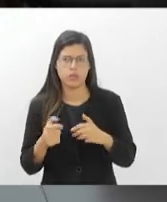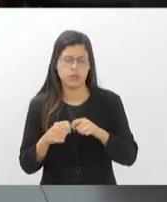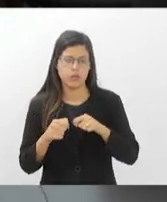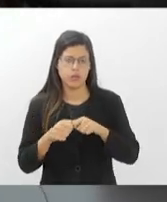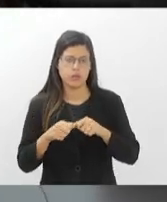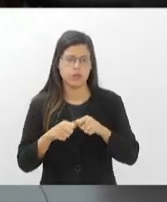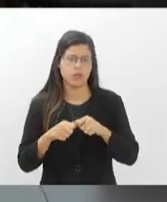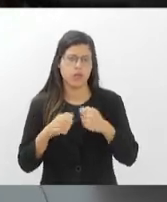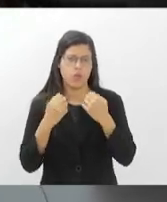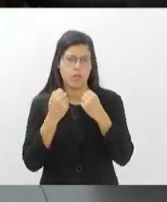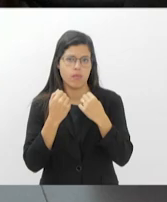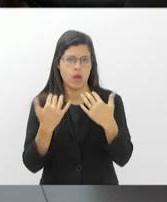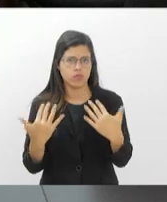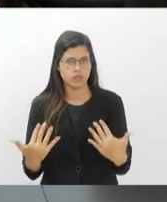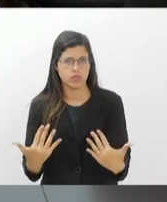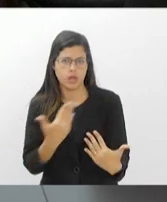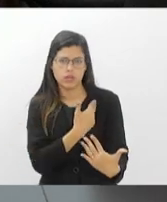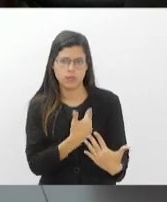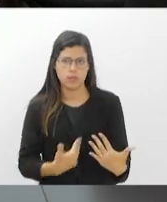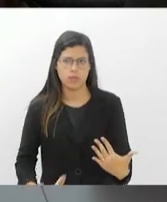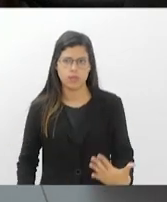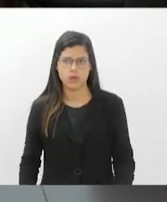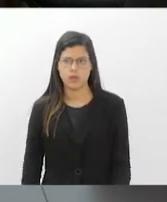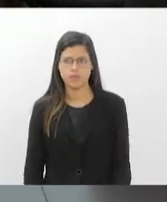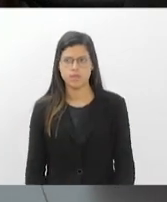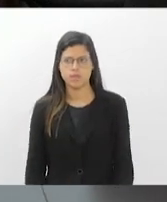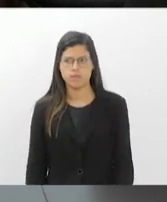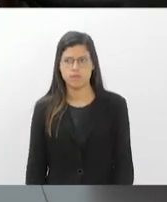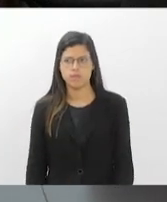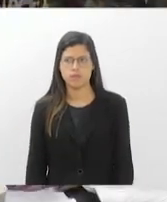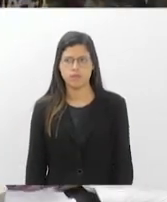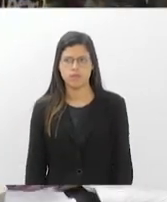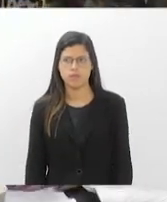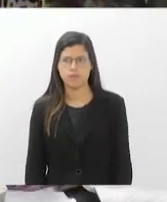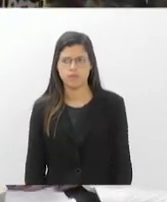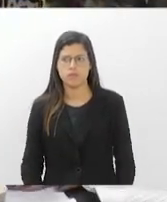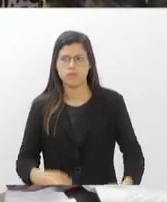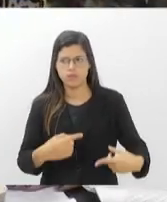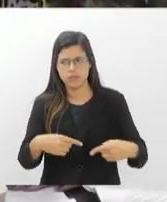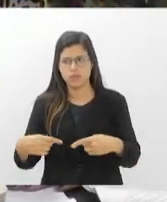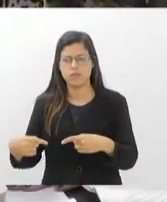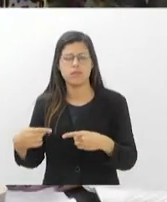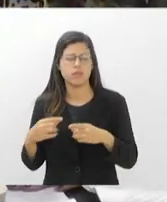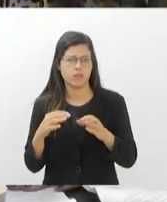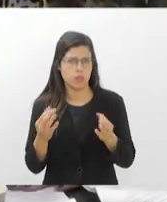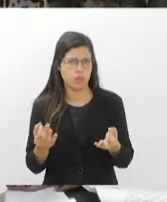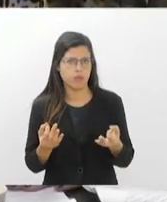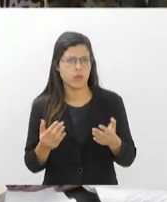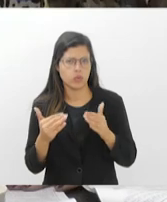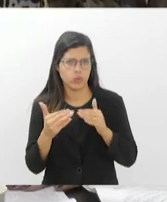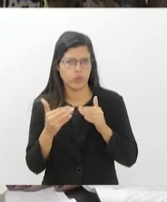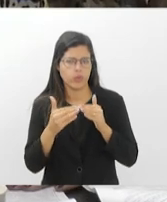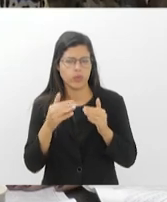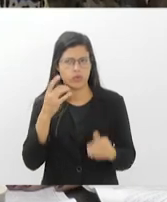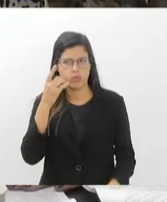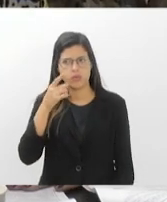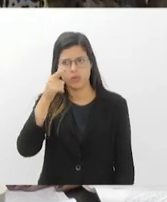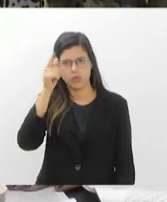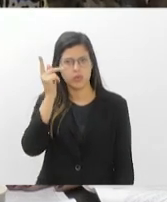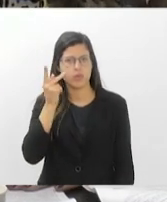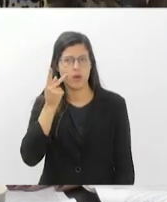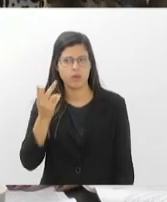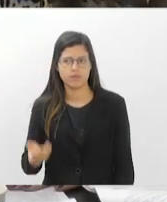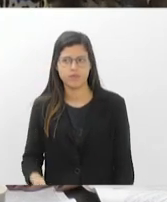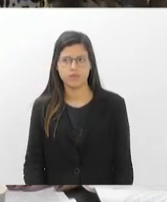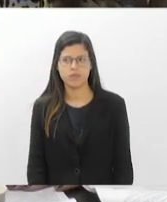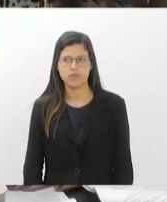audiência pública. Bem importante. Cabe a discussão. Perfeito. Concordo com o deputado Luiz Paulo. Dessa forma,